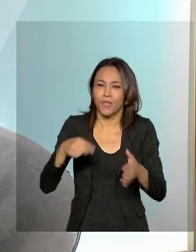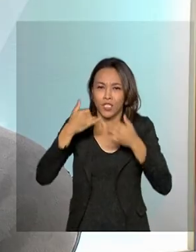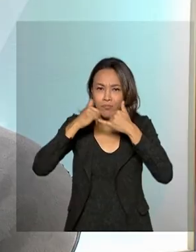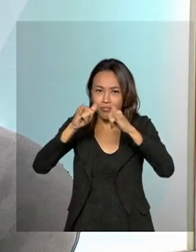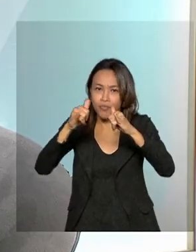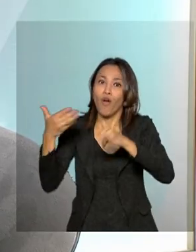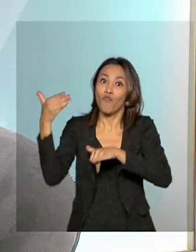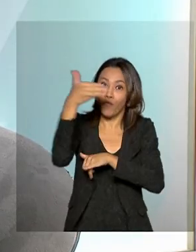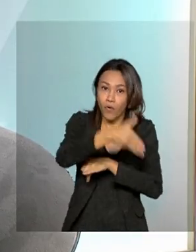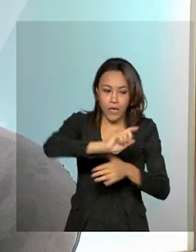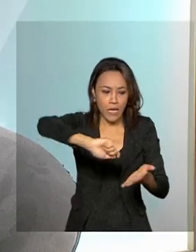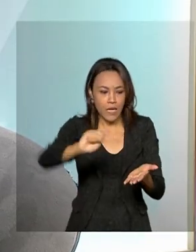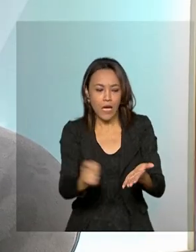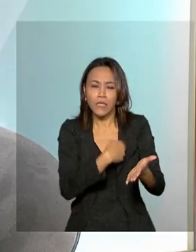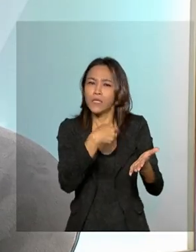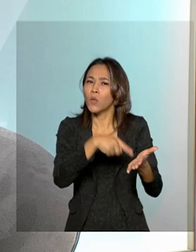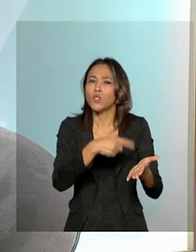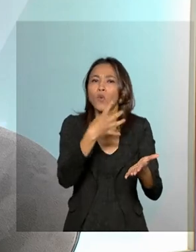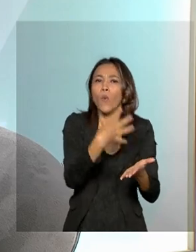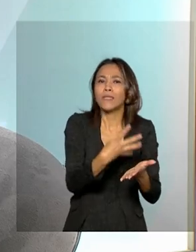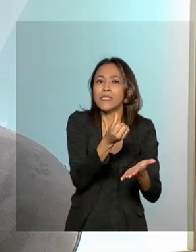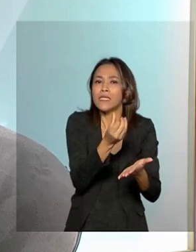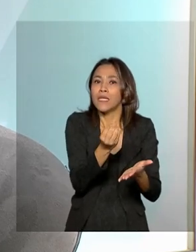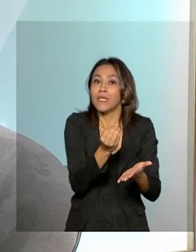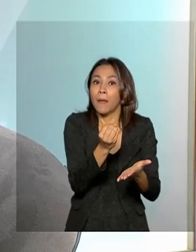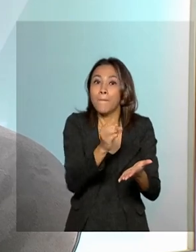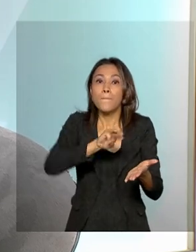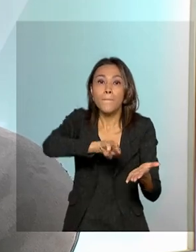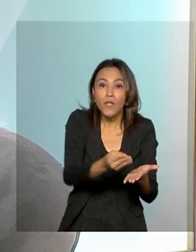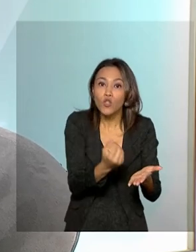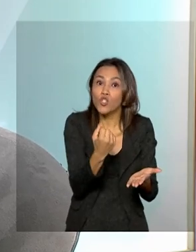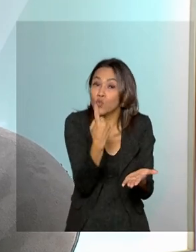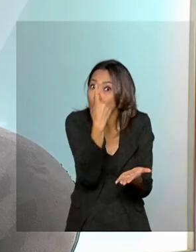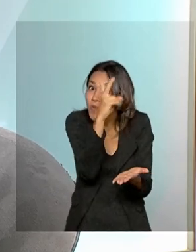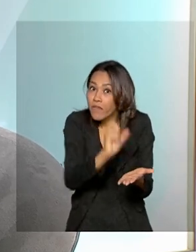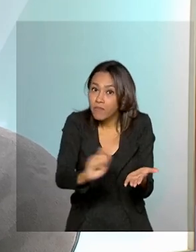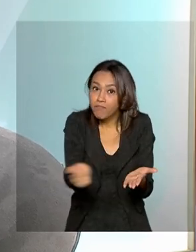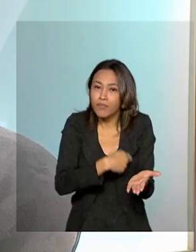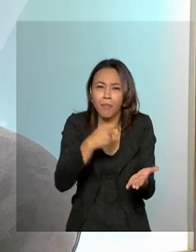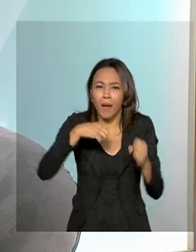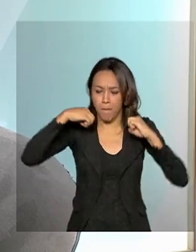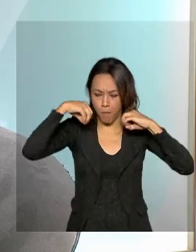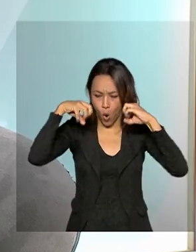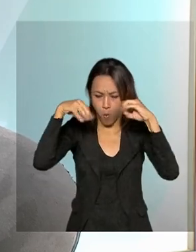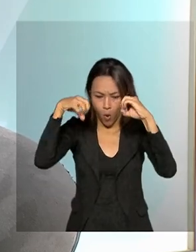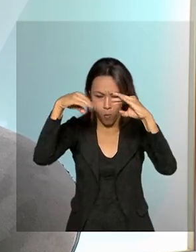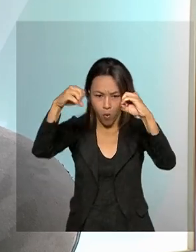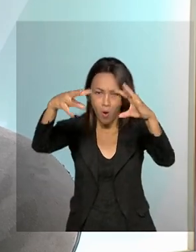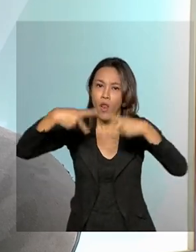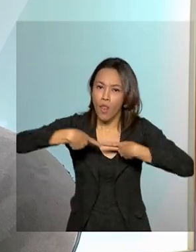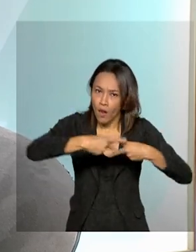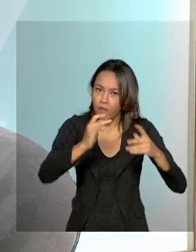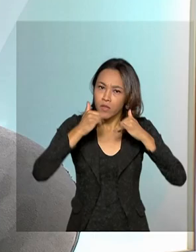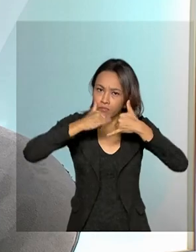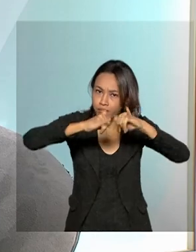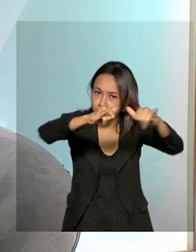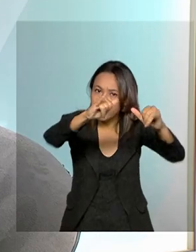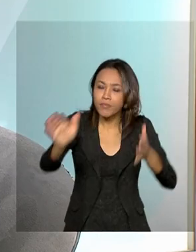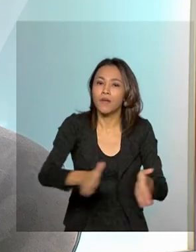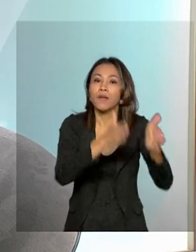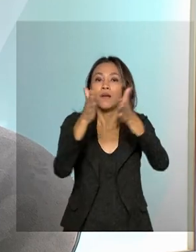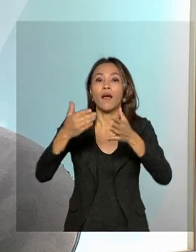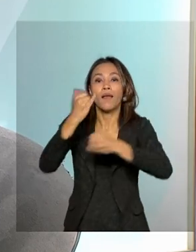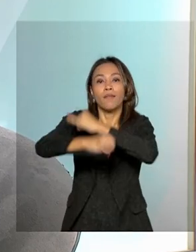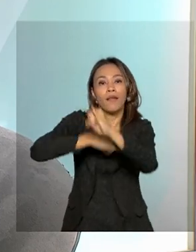de 460 milhões de uma única vez para a gente iluminar 2 cidades. Estamos levando energia elétrica,